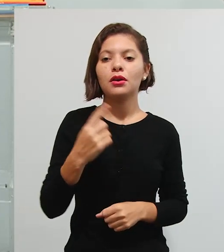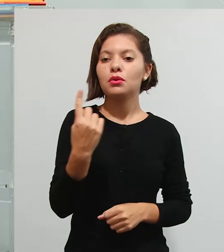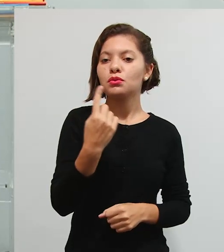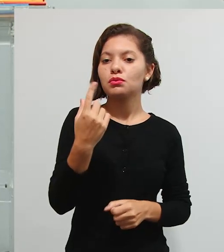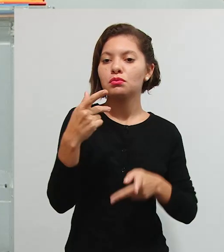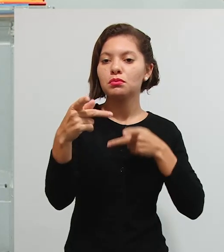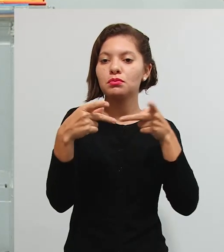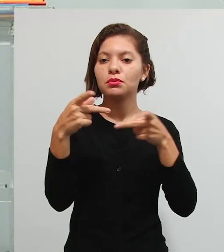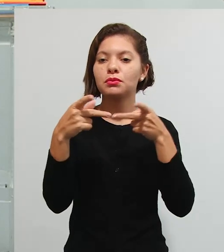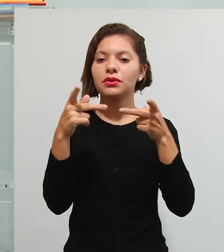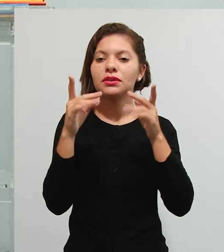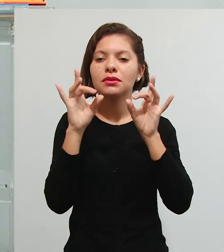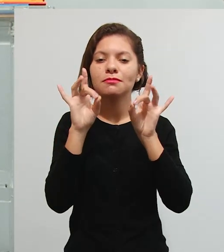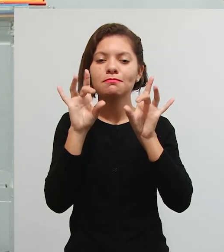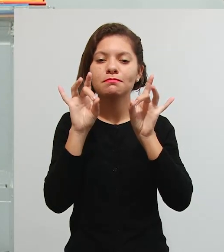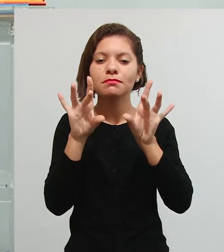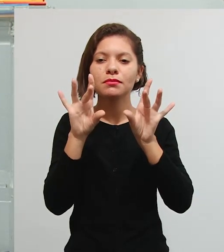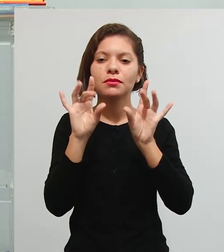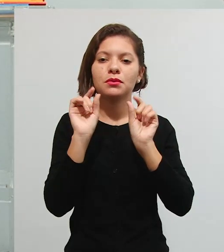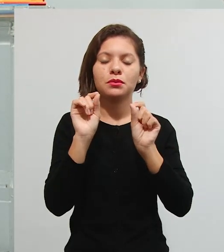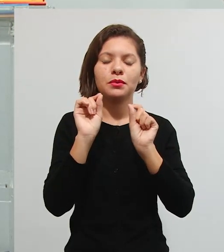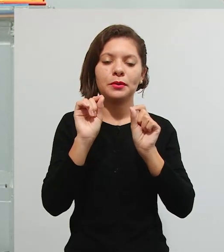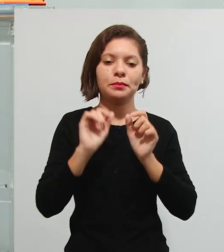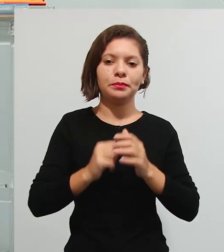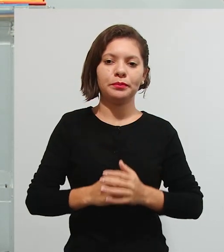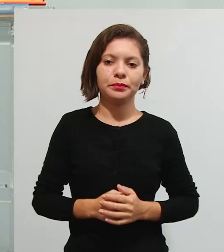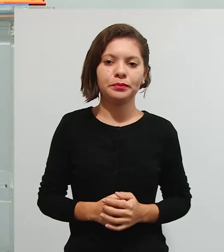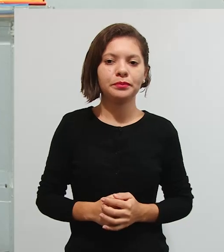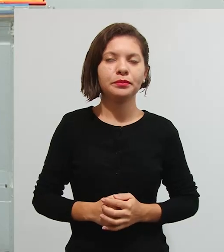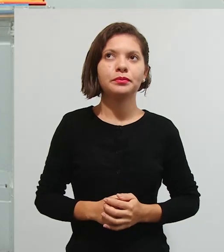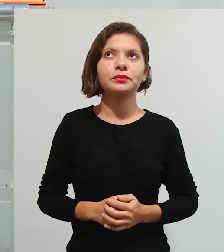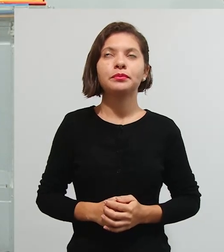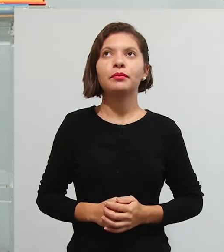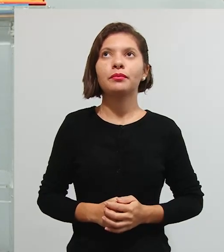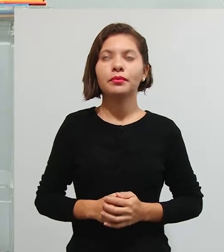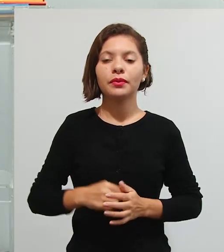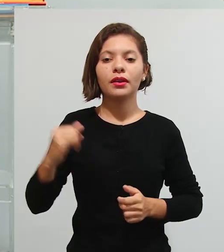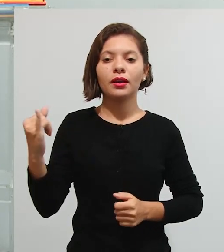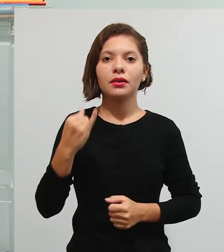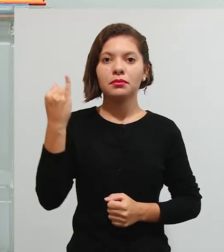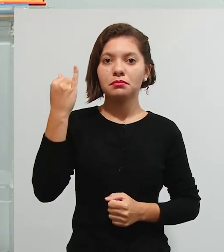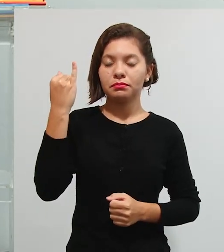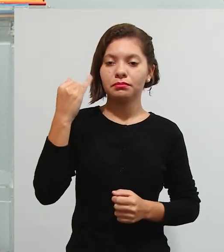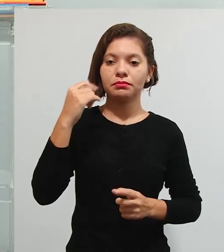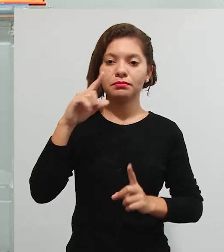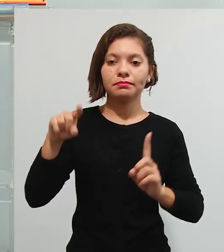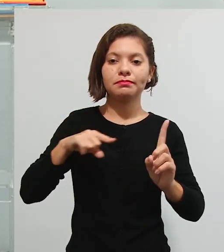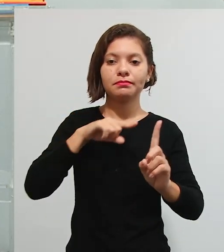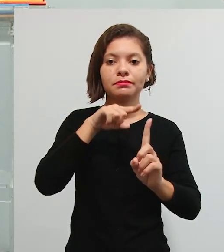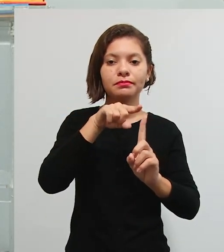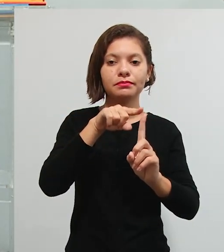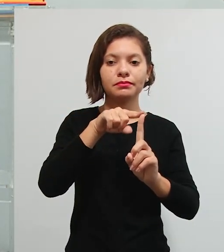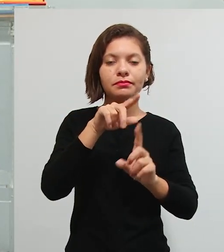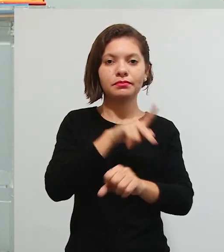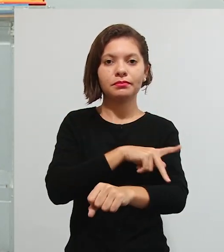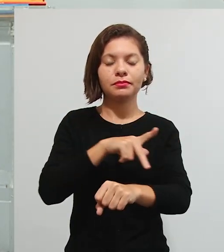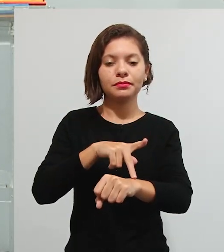6 anos, mas uma eterna criança aberta ao conhecimento, a construir a sabedoria,